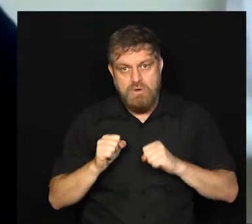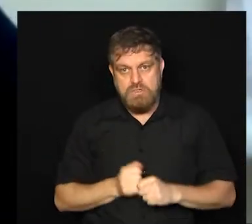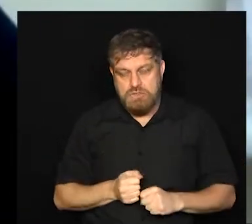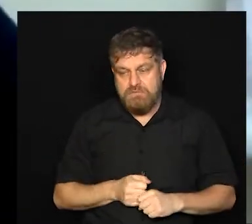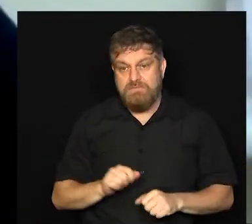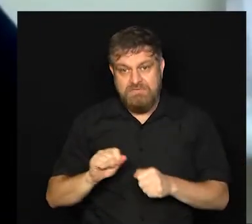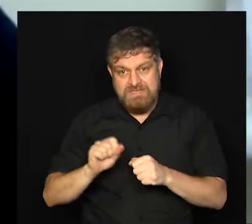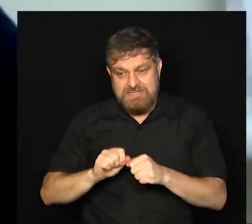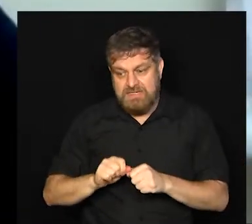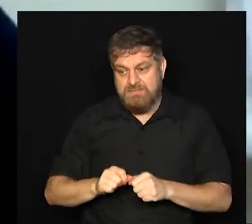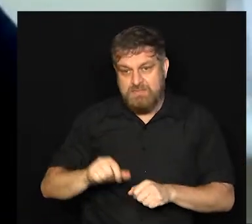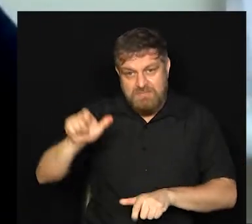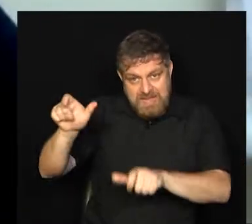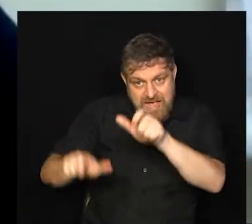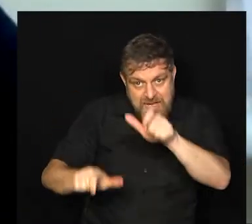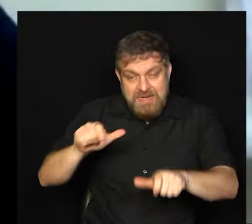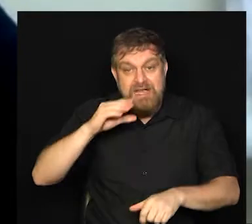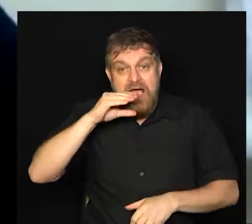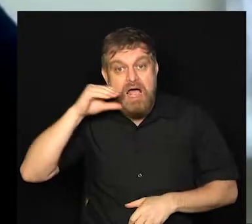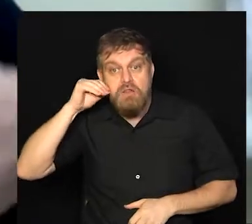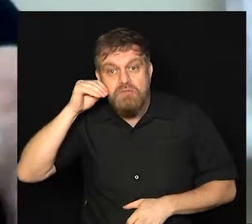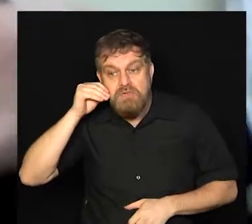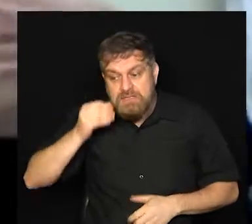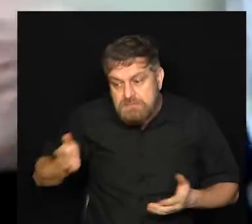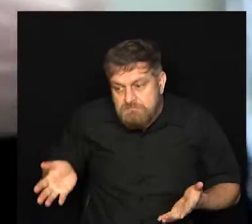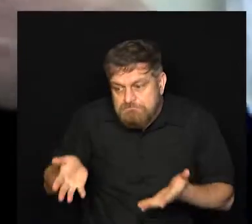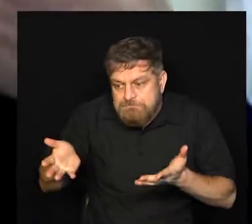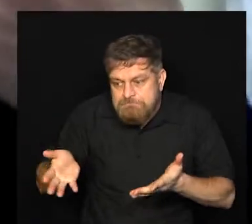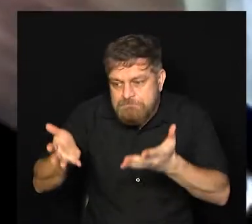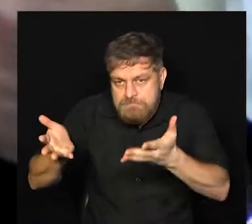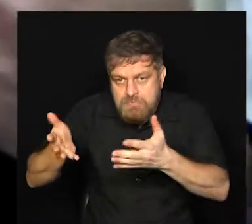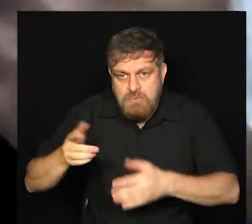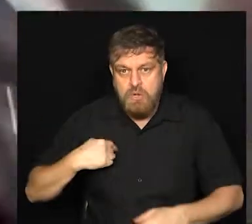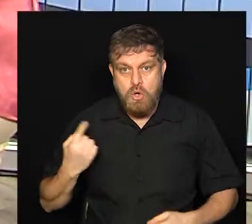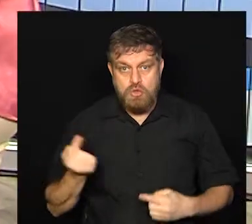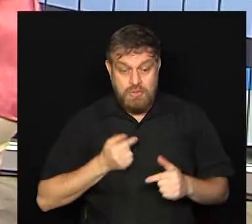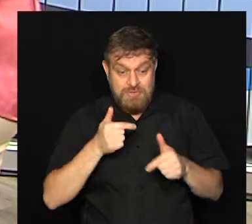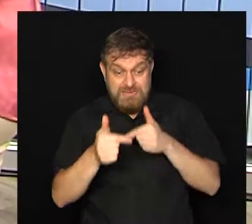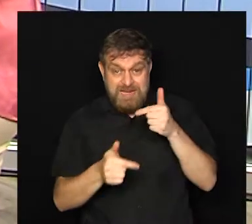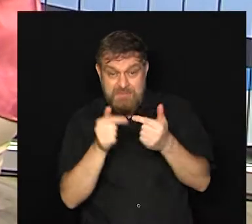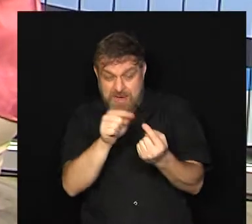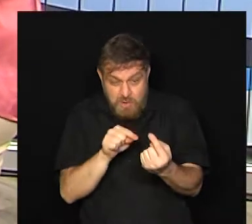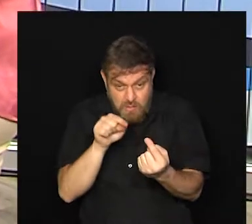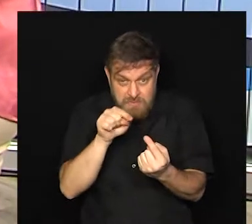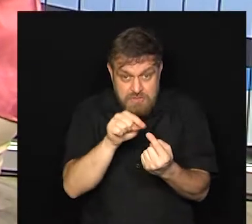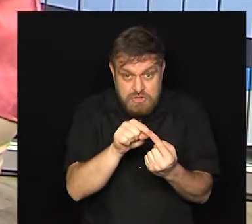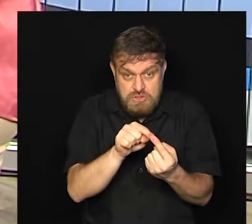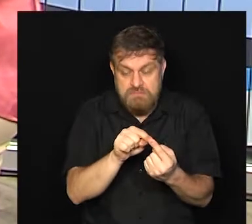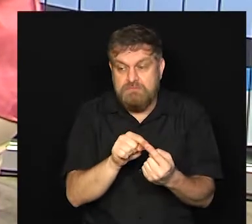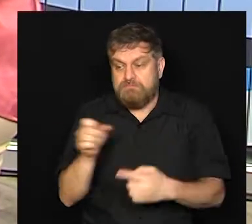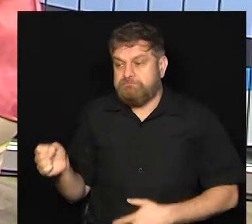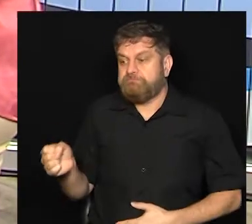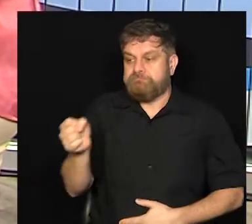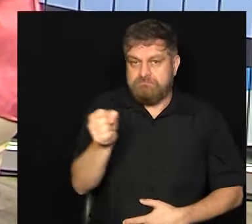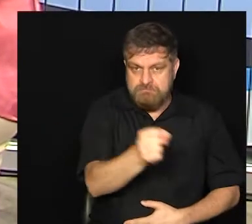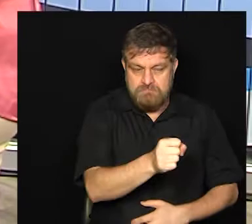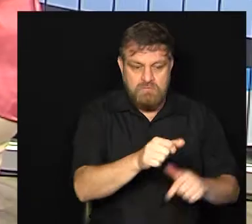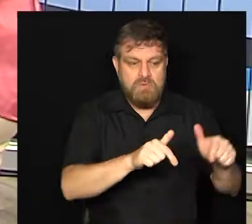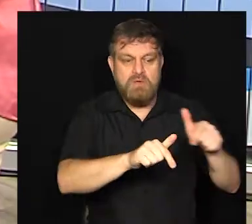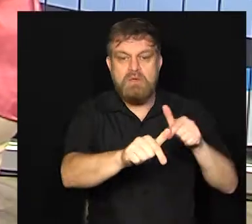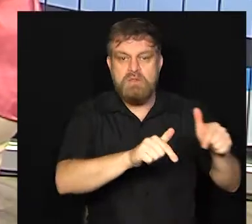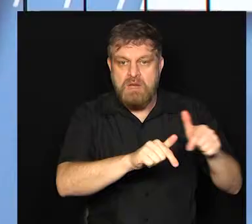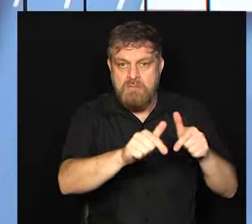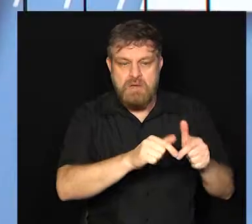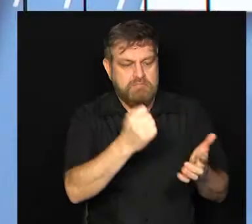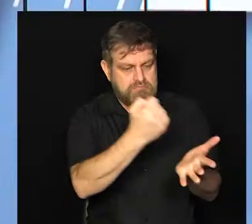esse desenvolvimento para esse adolescente. Então, todo o nosso trabalho visa a inserção do jovem no mercado de